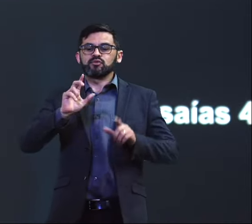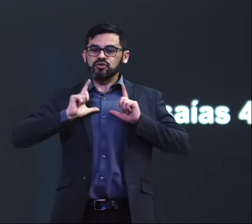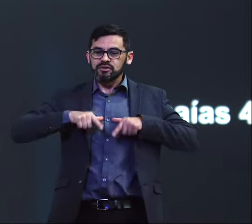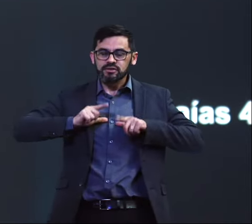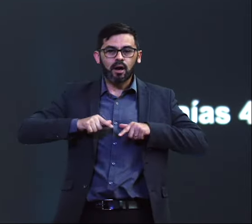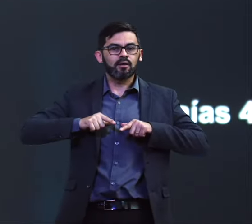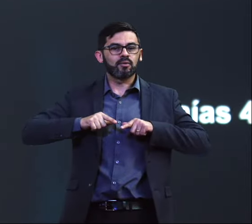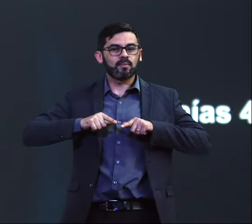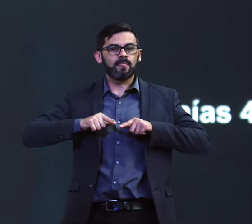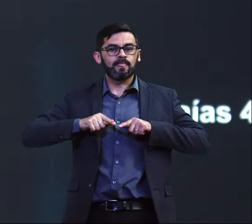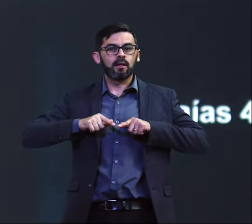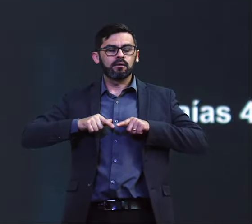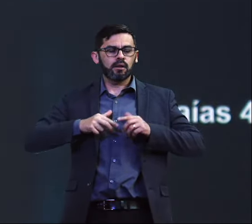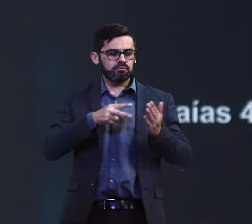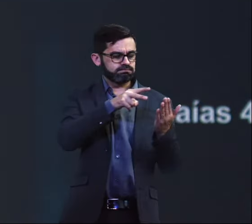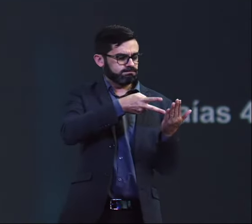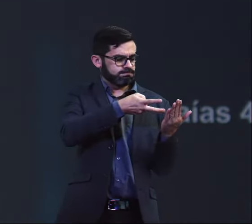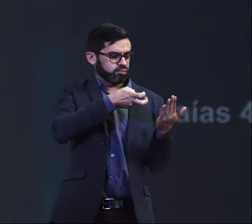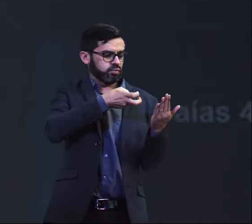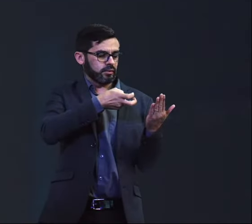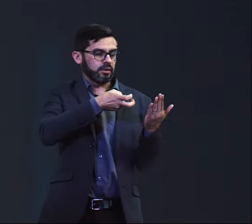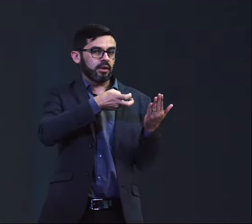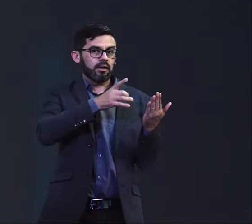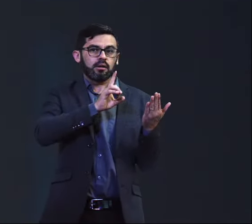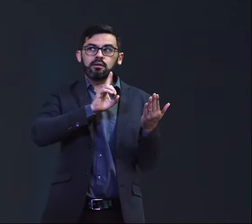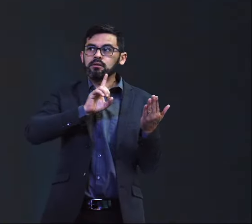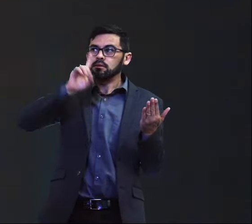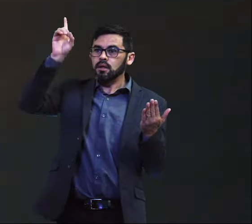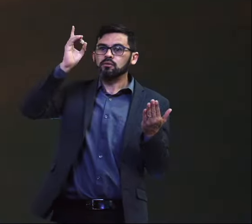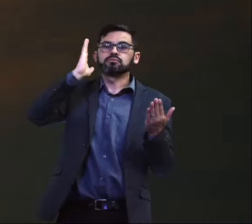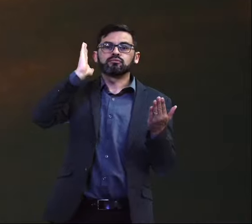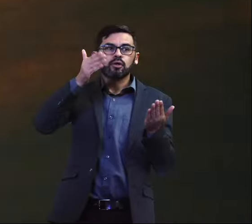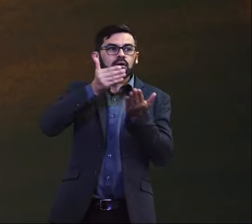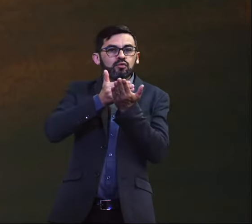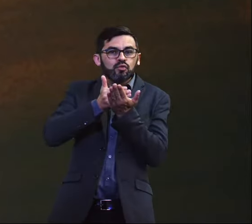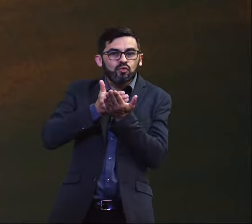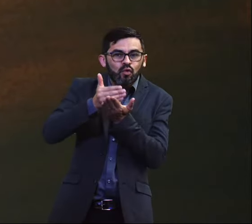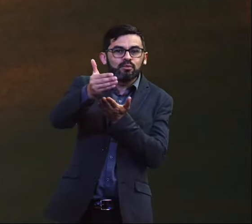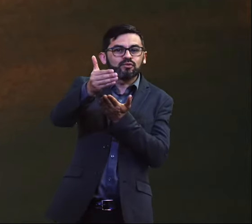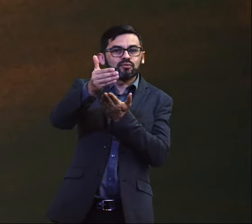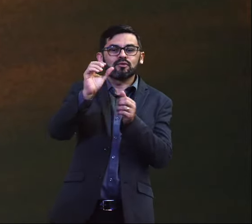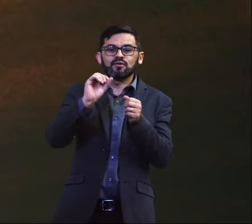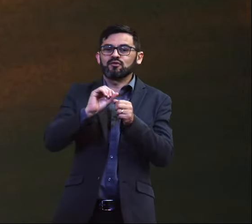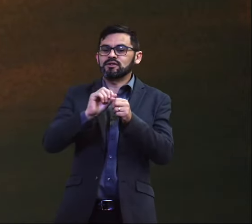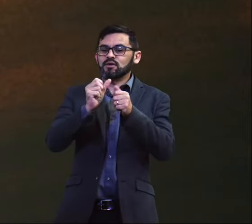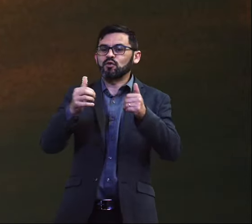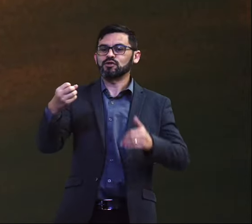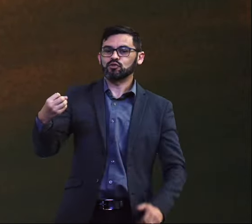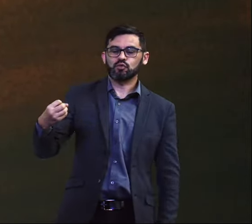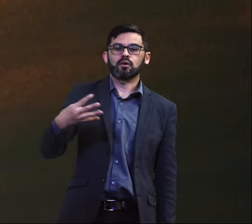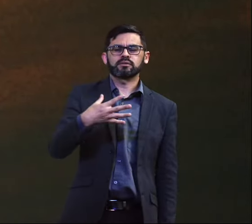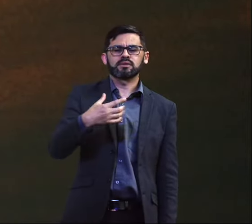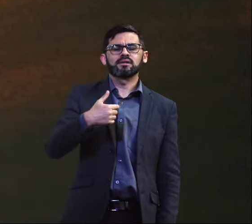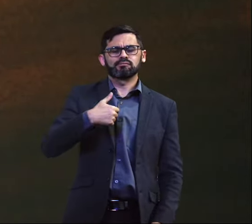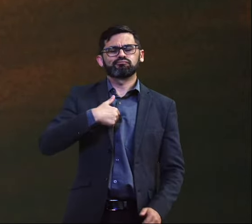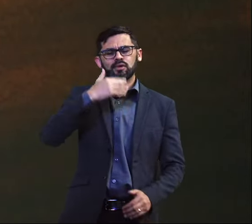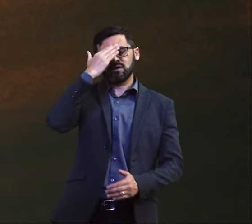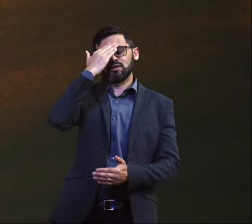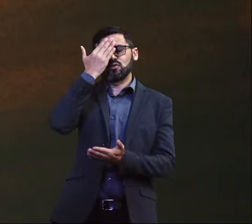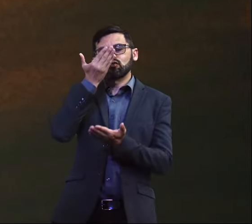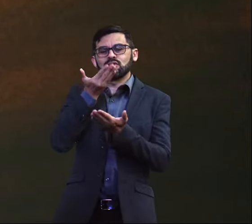falei, Deus já começou a fazer algo entre nós. Eu creio, o Espírito Santo vai